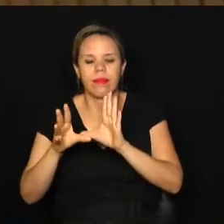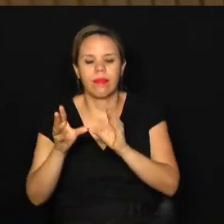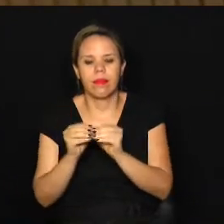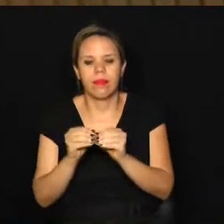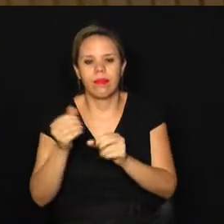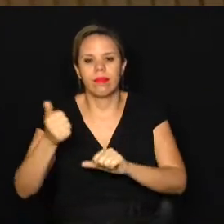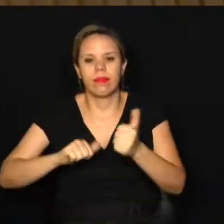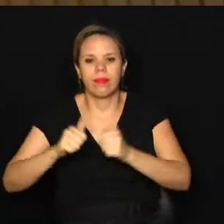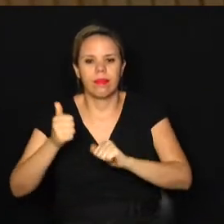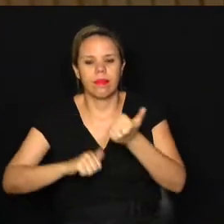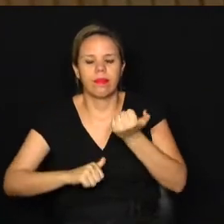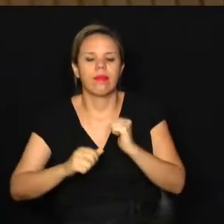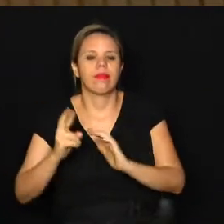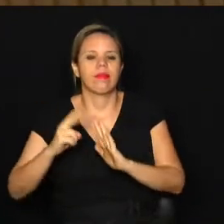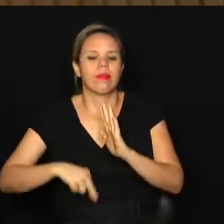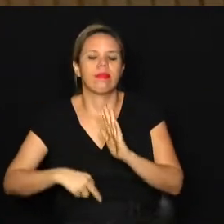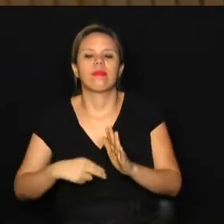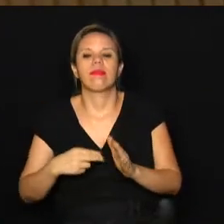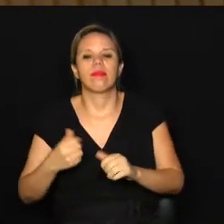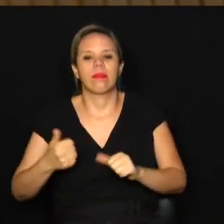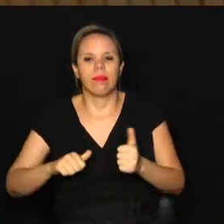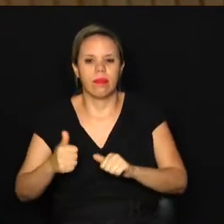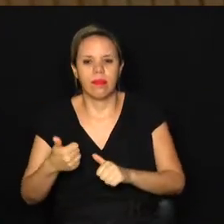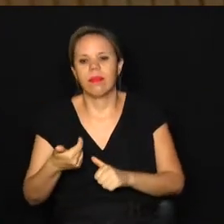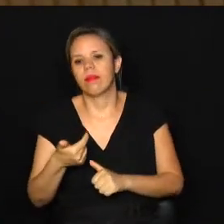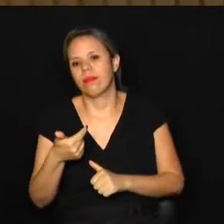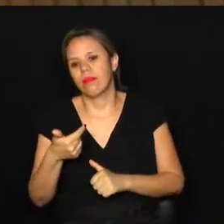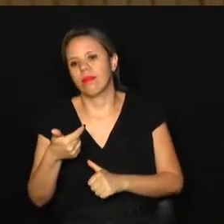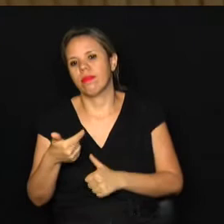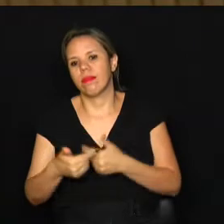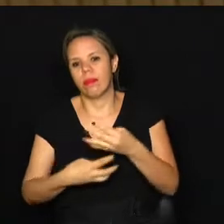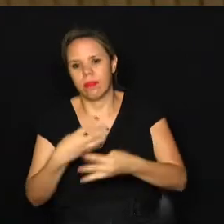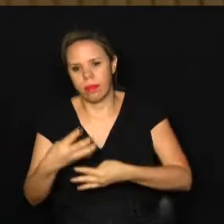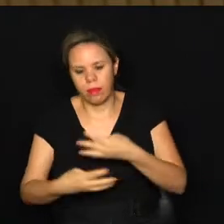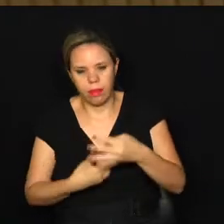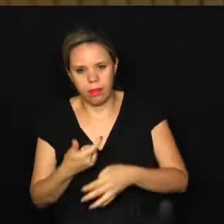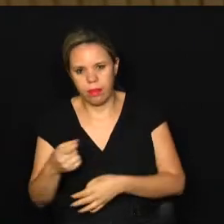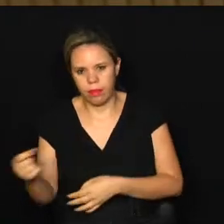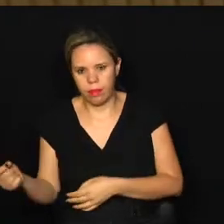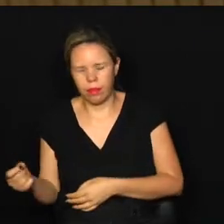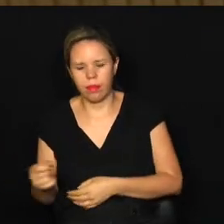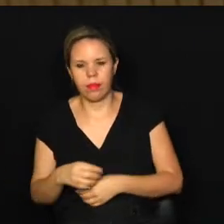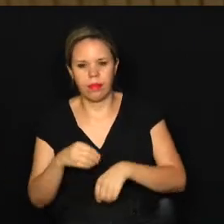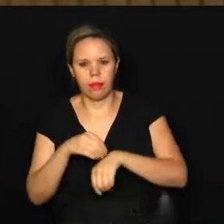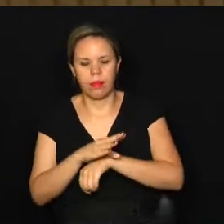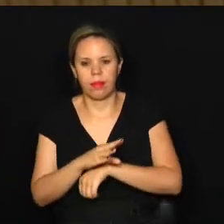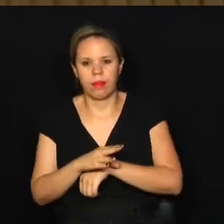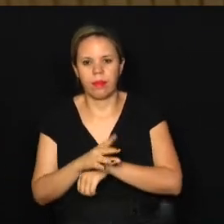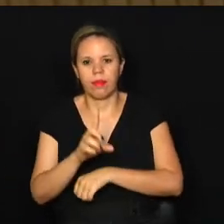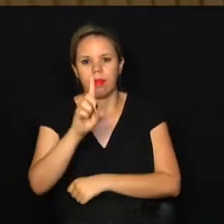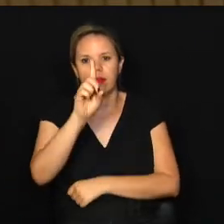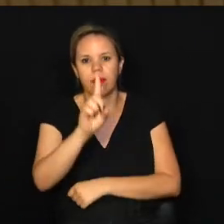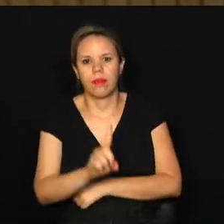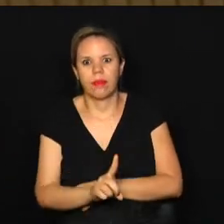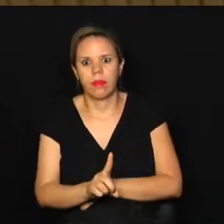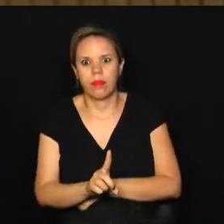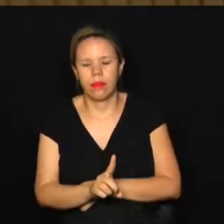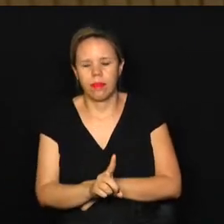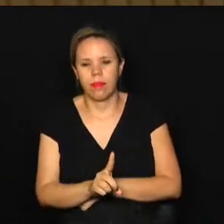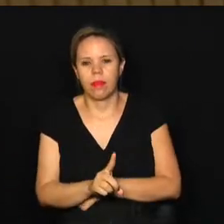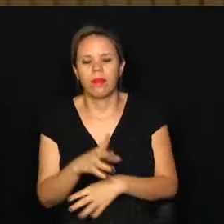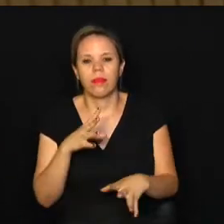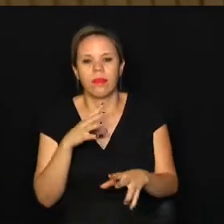fiscal do segundo quadrimestre de 2020. Então, gostaria de passar a palavra ao diretor do Departamento de Contabilidade